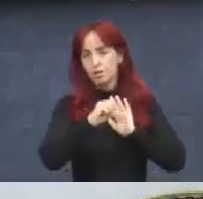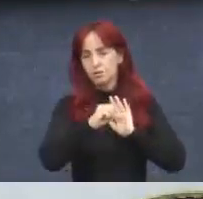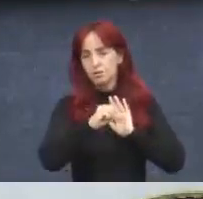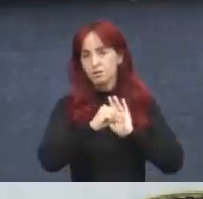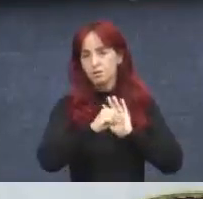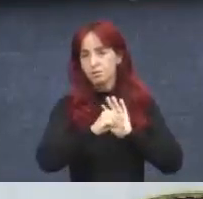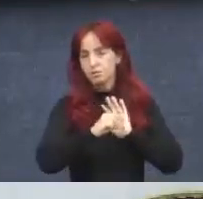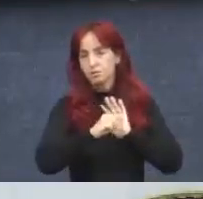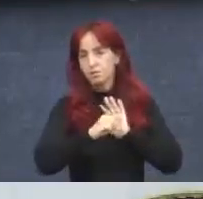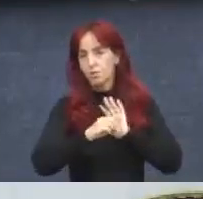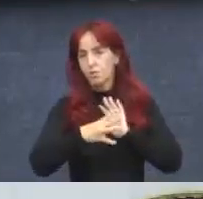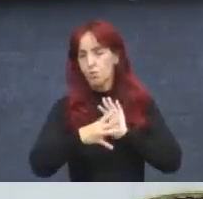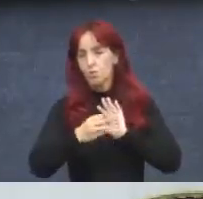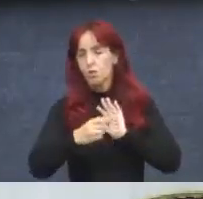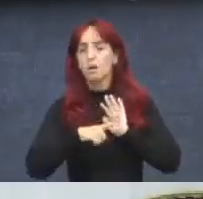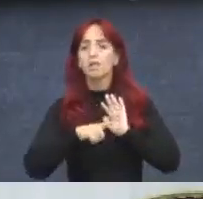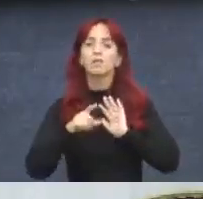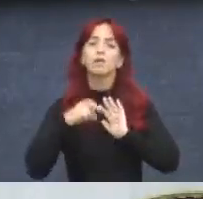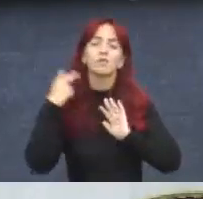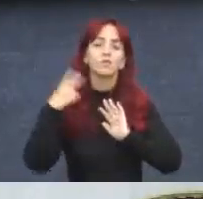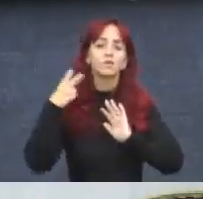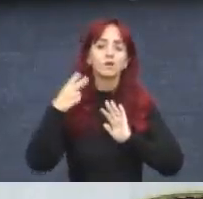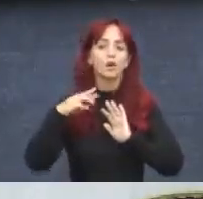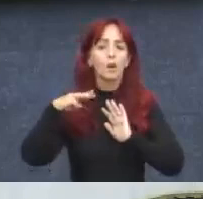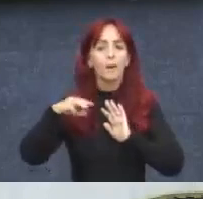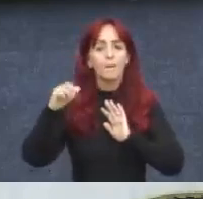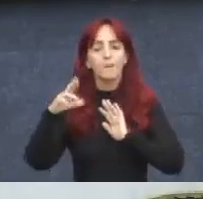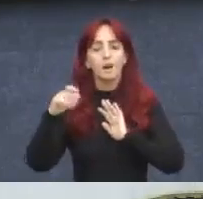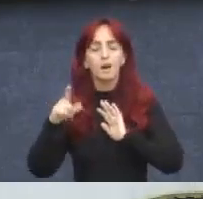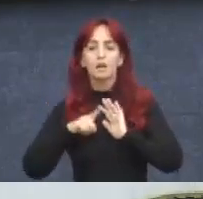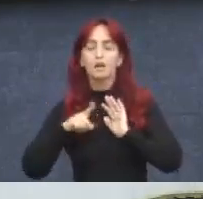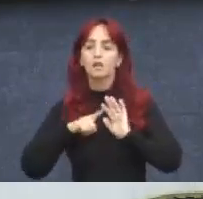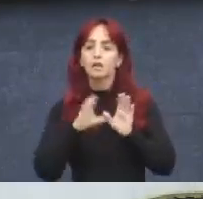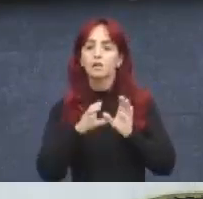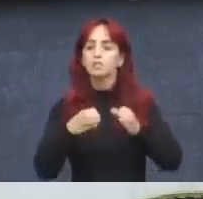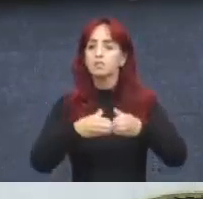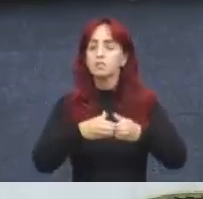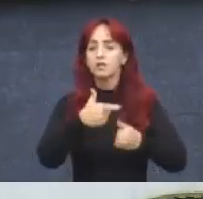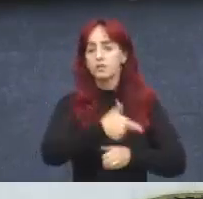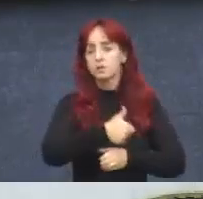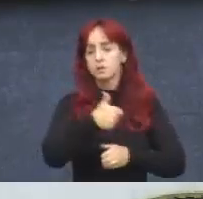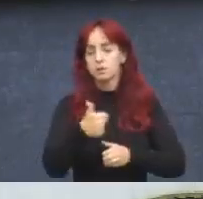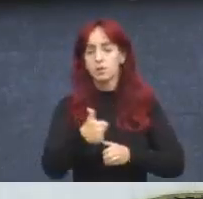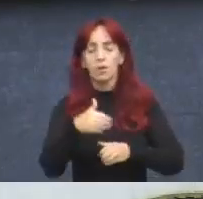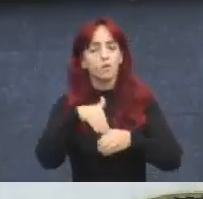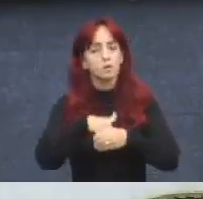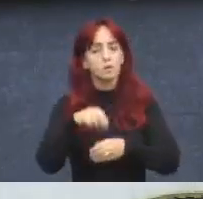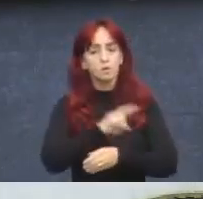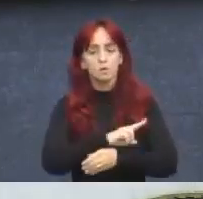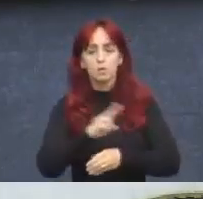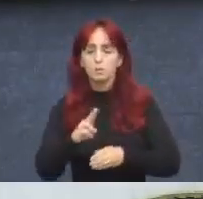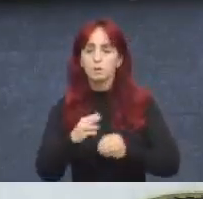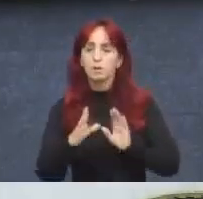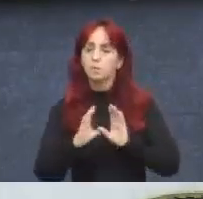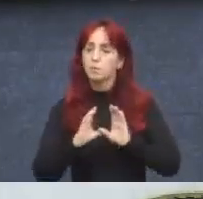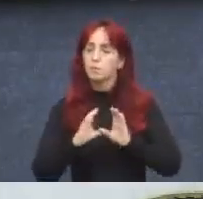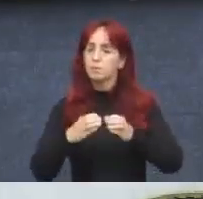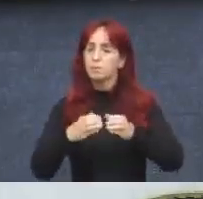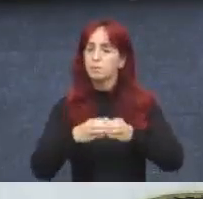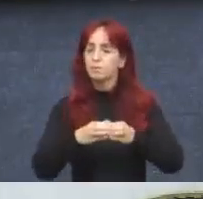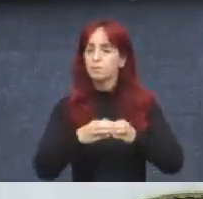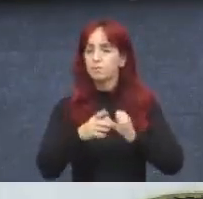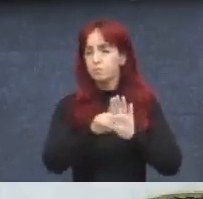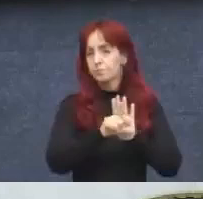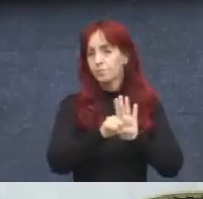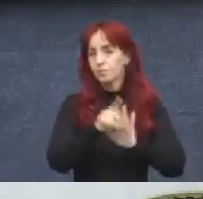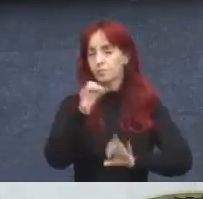Marli. Há emendas, o quórum. A maioria dos membros da Câmara são 21 votos. A votação é nominal. Pareceres das comissões